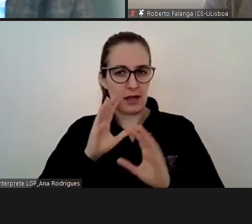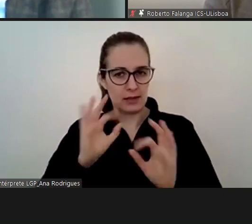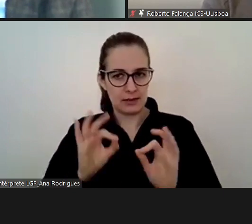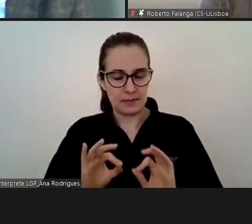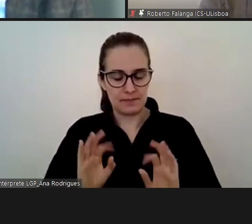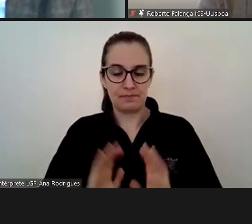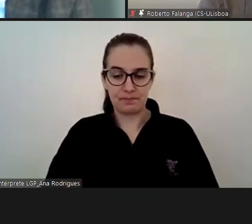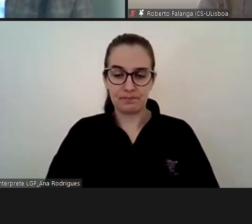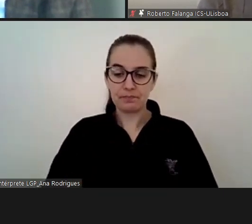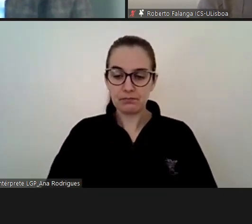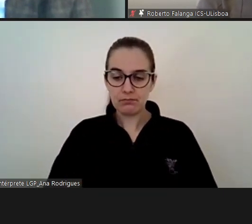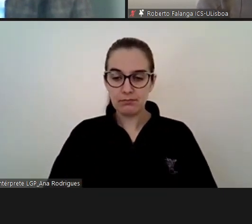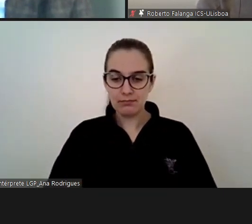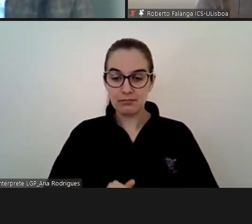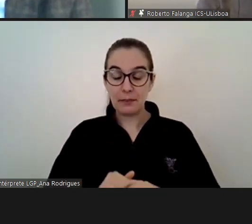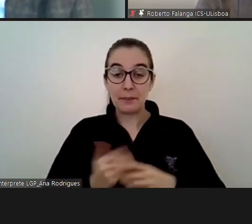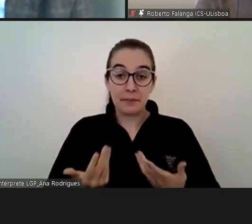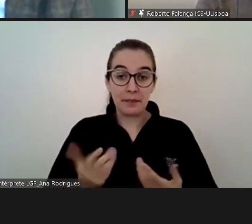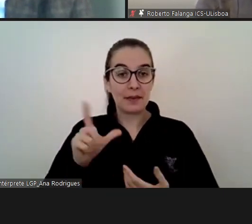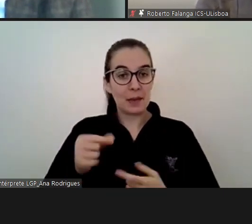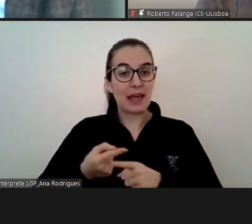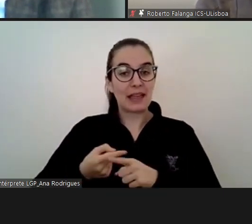que foi mais interessante é que